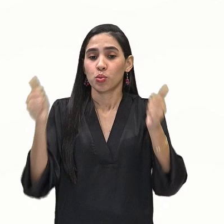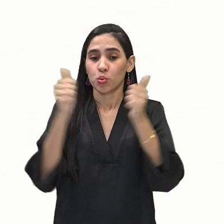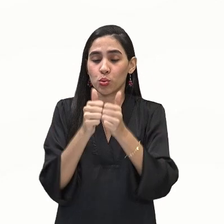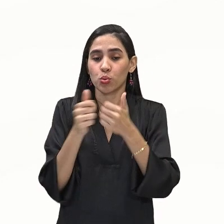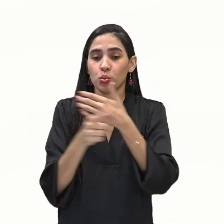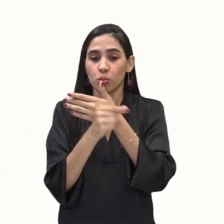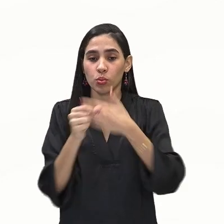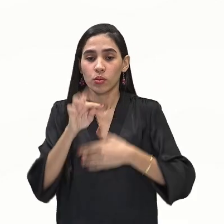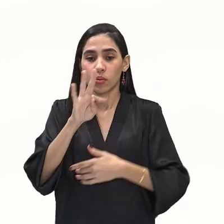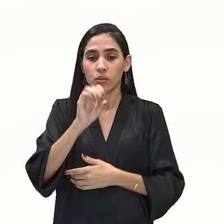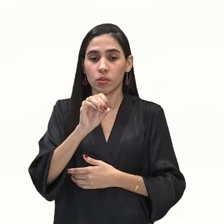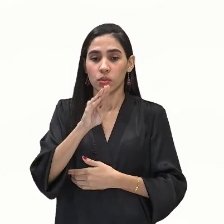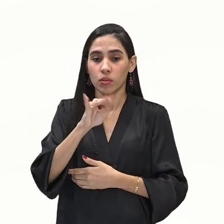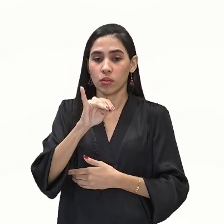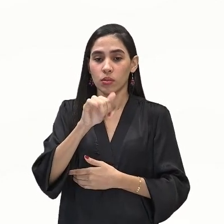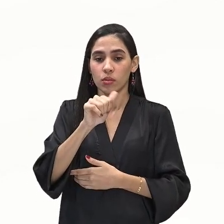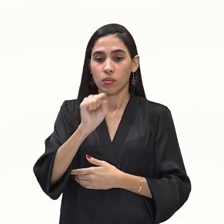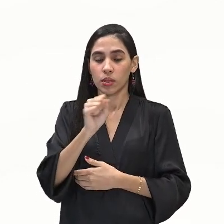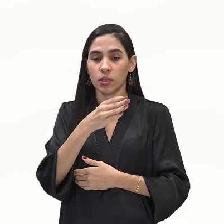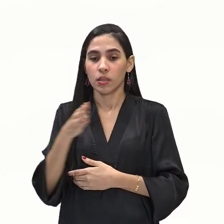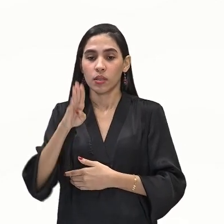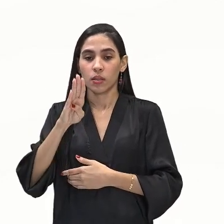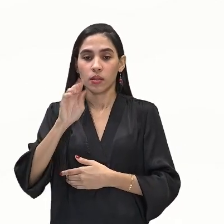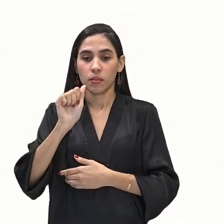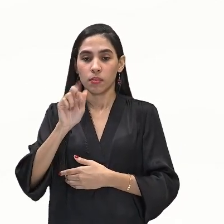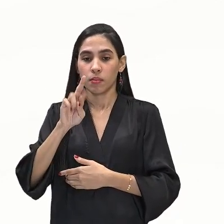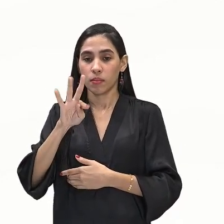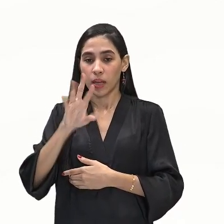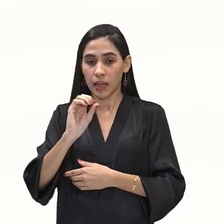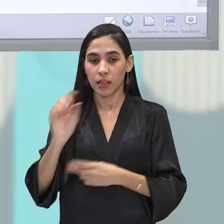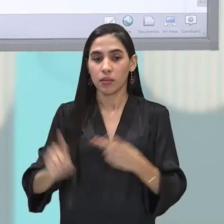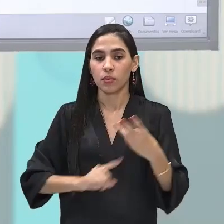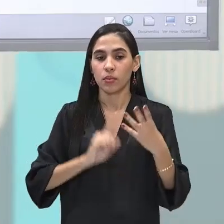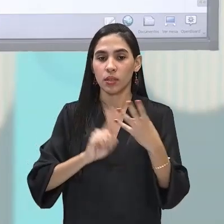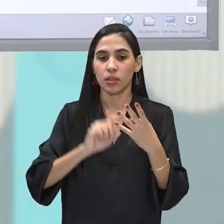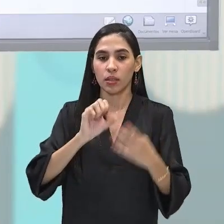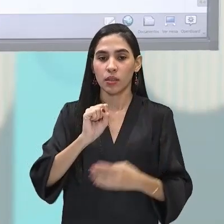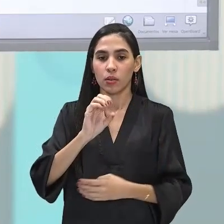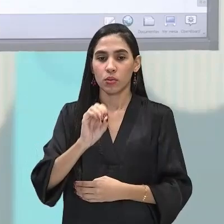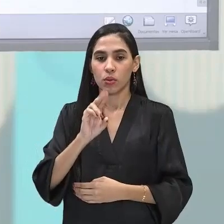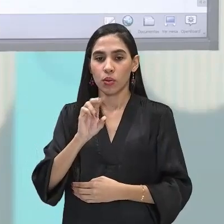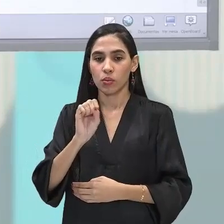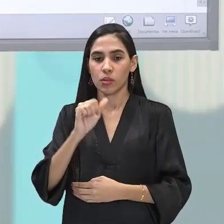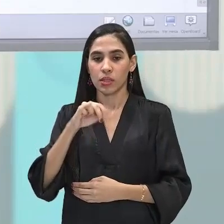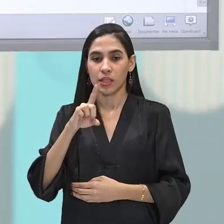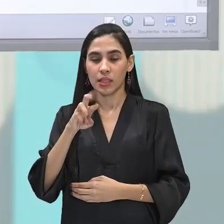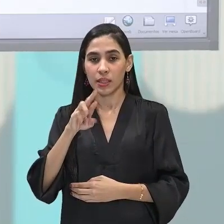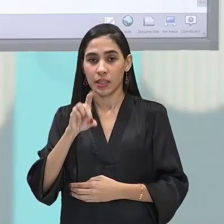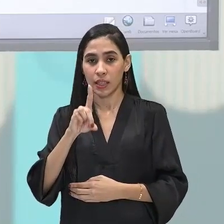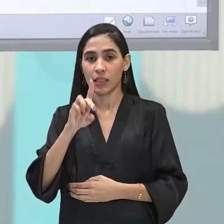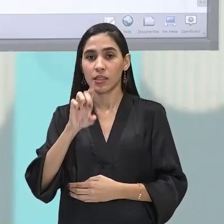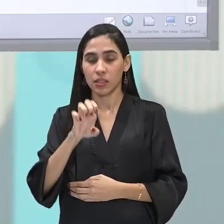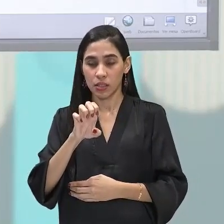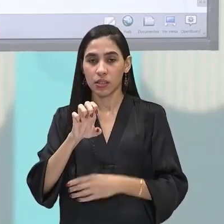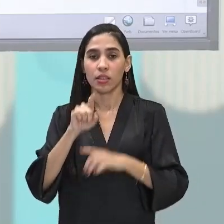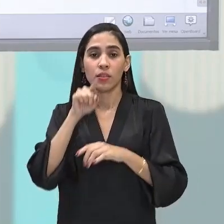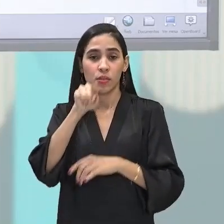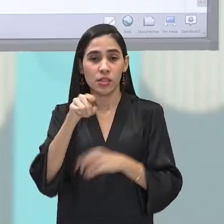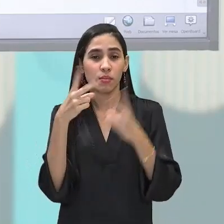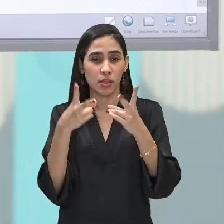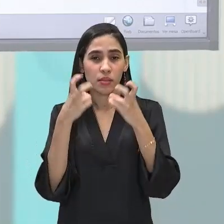e Sousandrade. Muito bem, então, agora você observou,